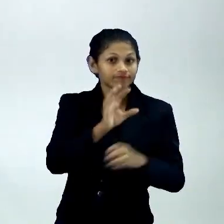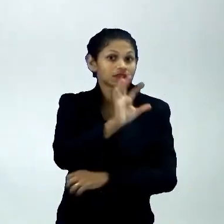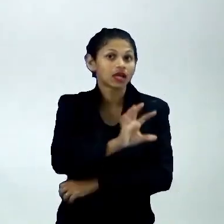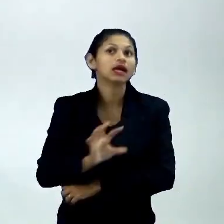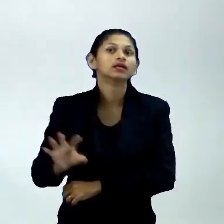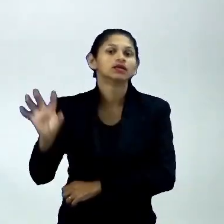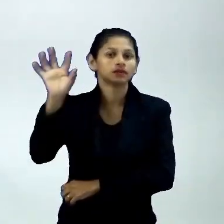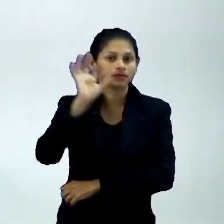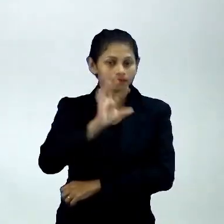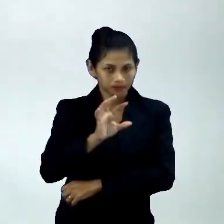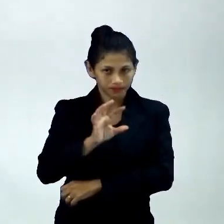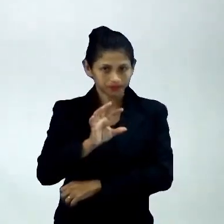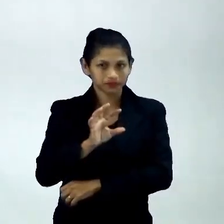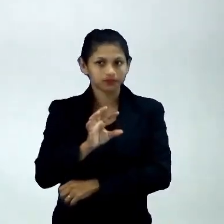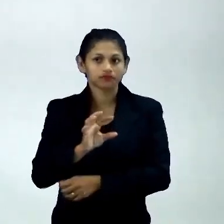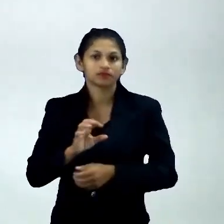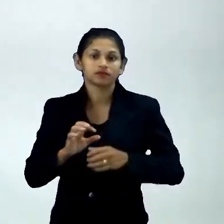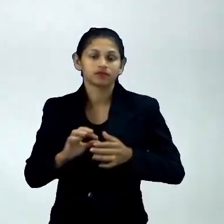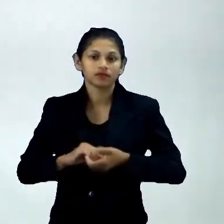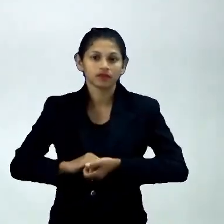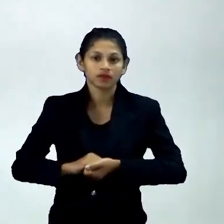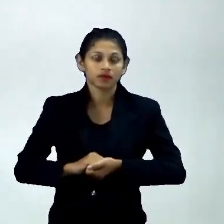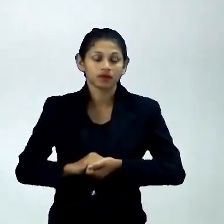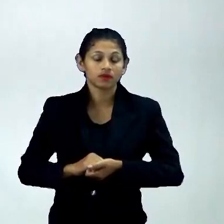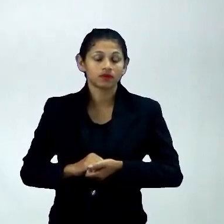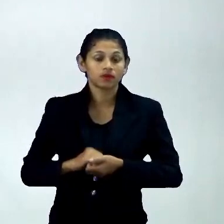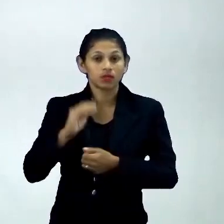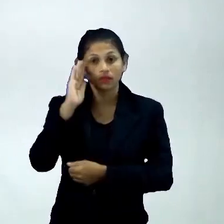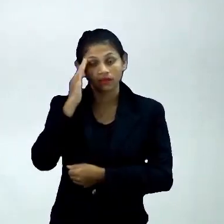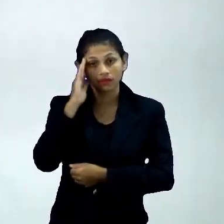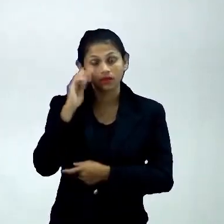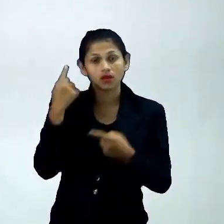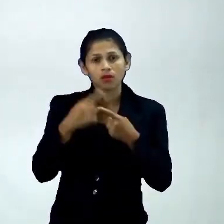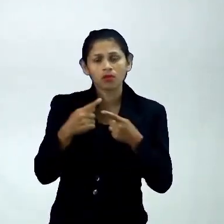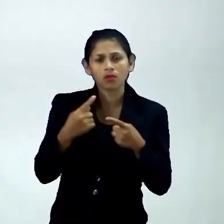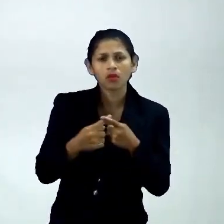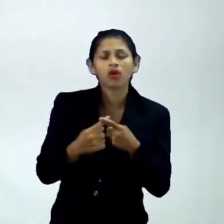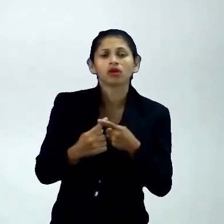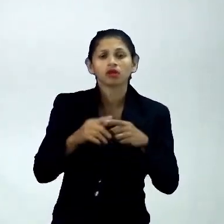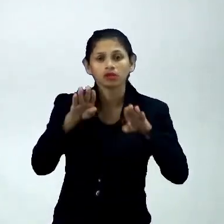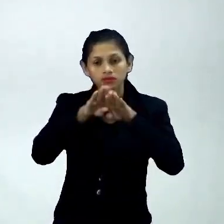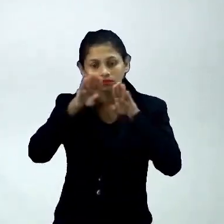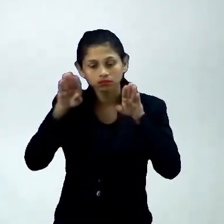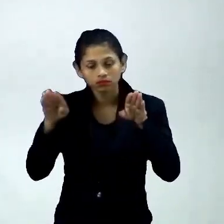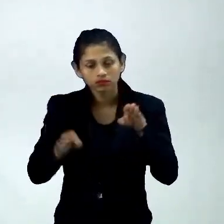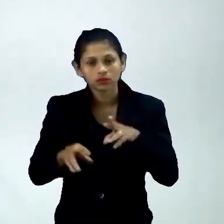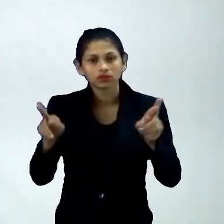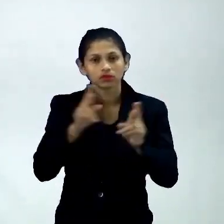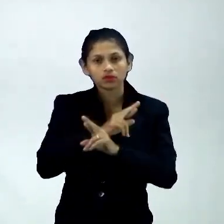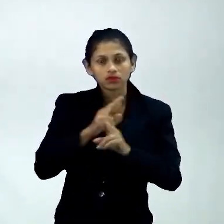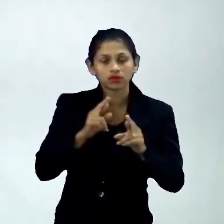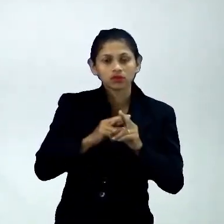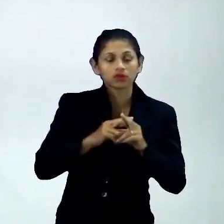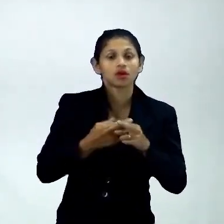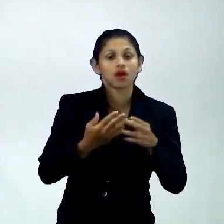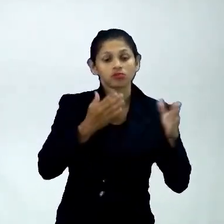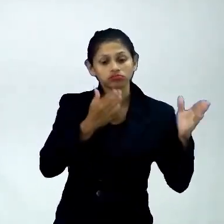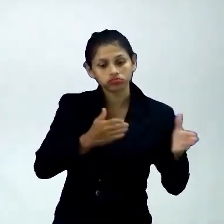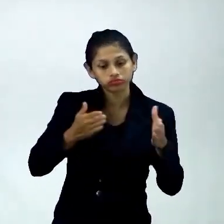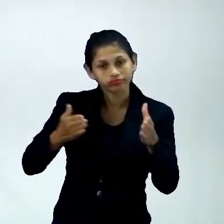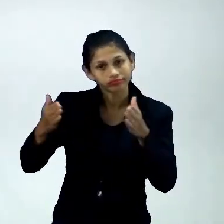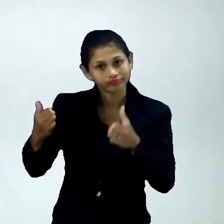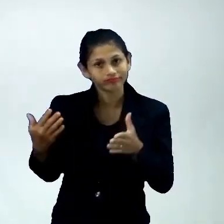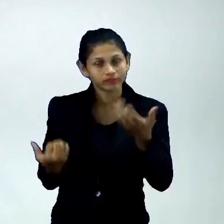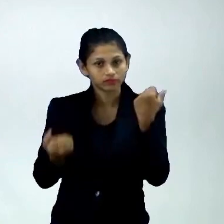o porquê que essas desigualdades elas estão aí relacionadas, ou entrelaçadas ao processo de industrialização